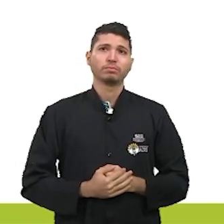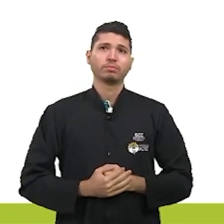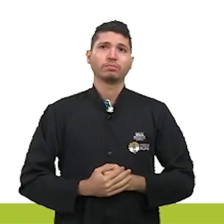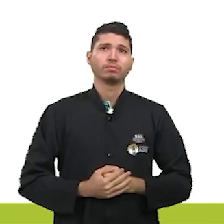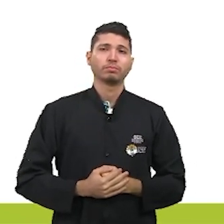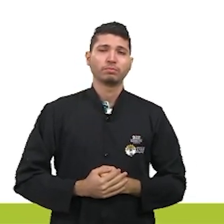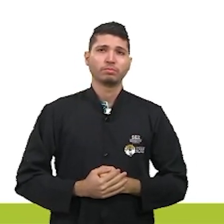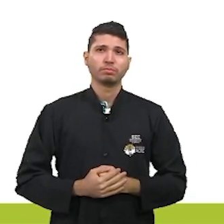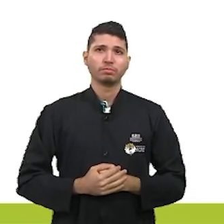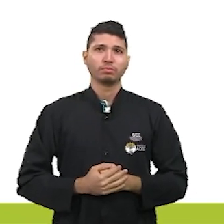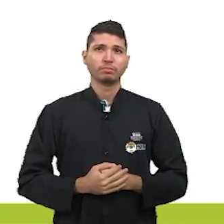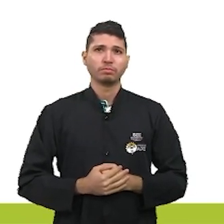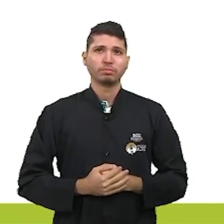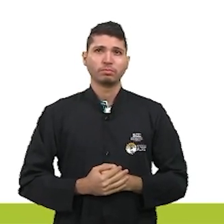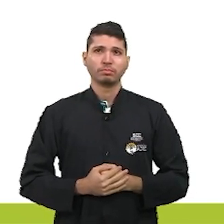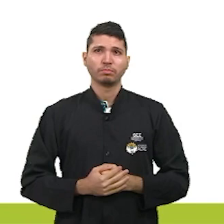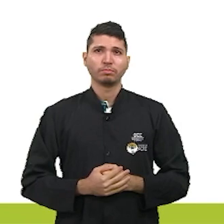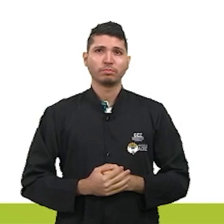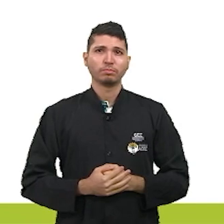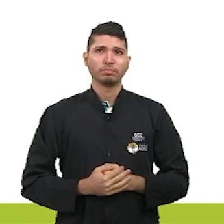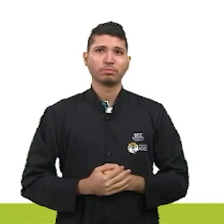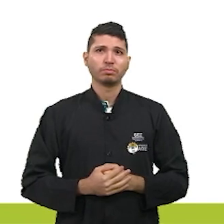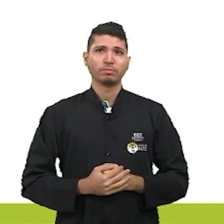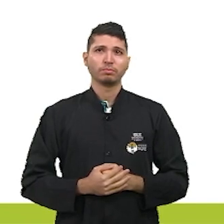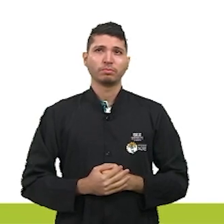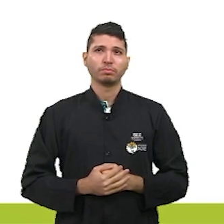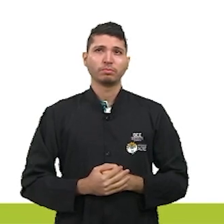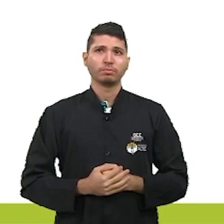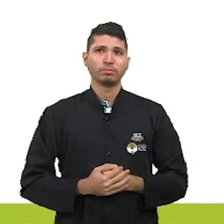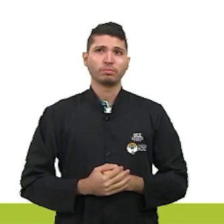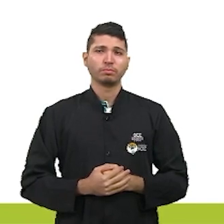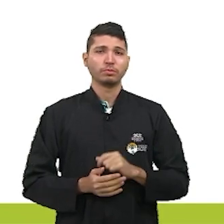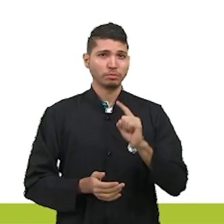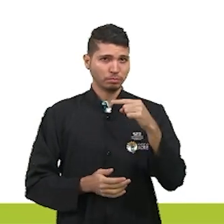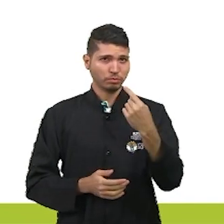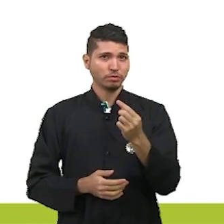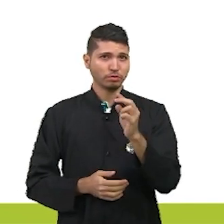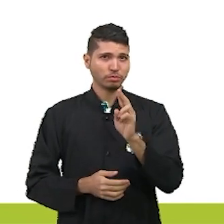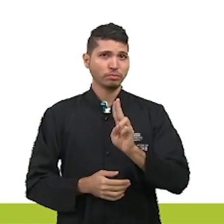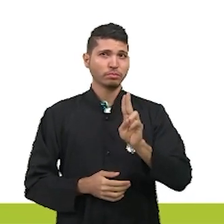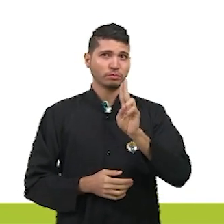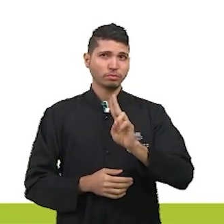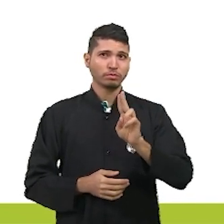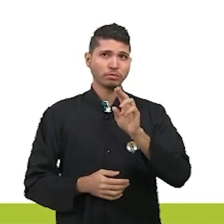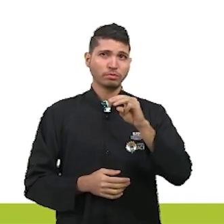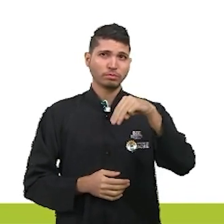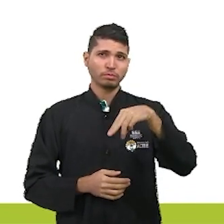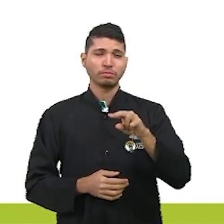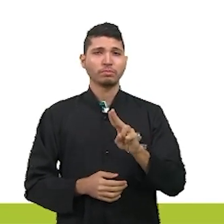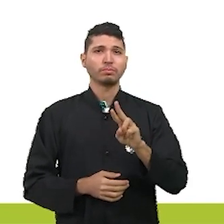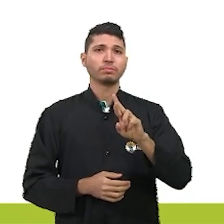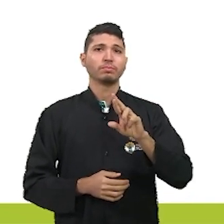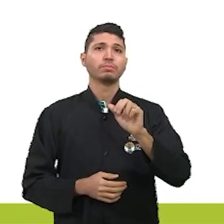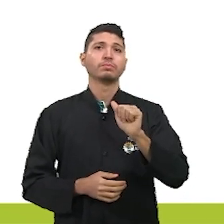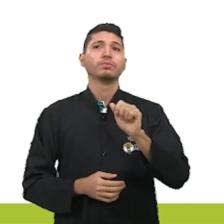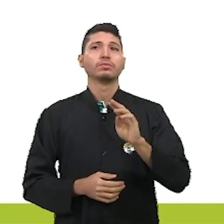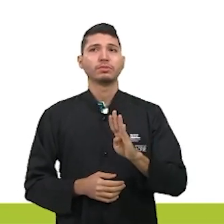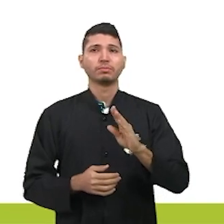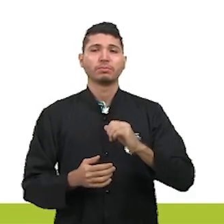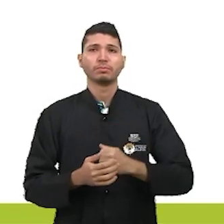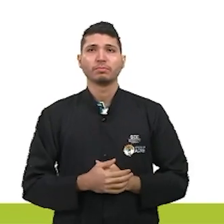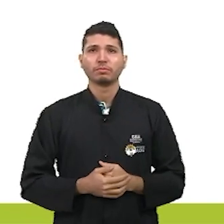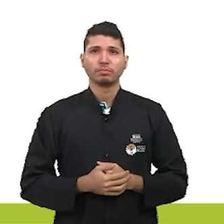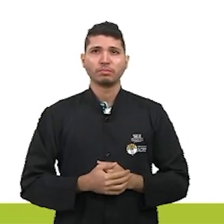Lembrando que eu quero encontrar agora Murabi, né? Daqui a pouco. A próxima letra depois de A,